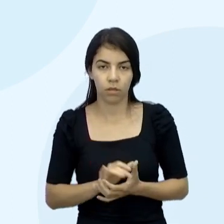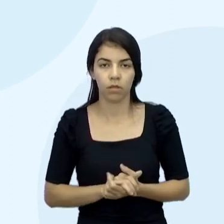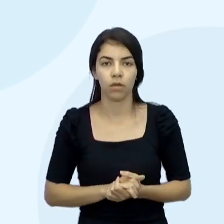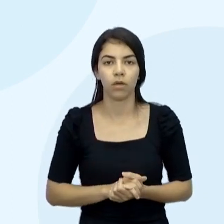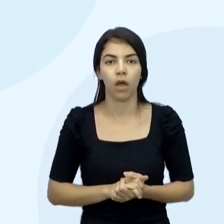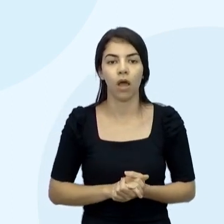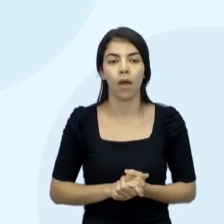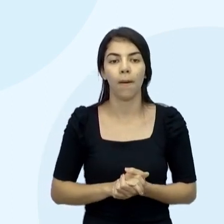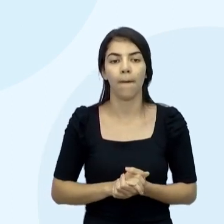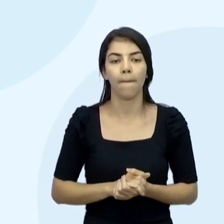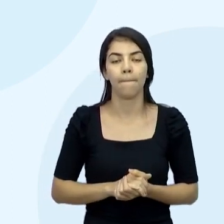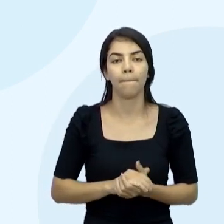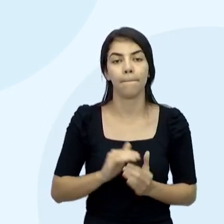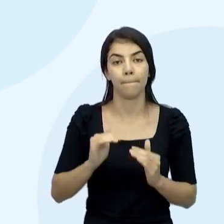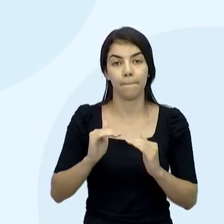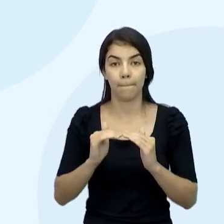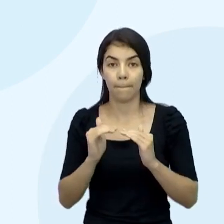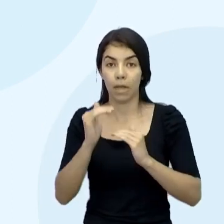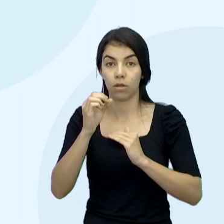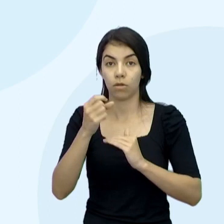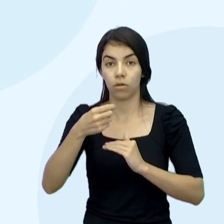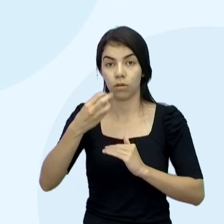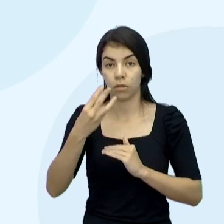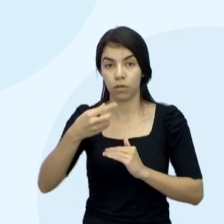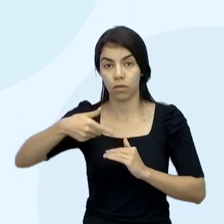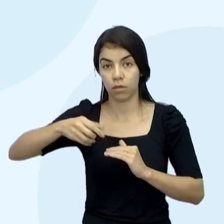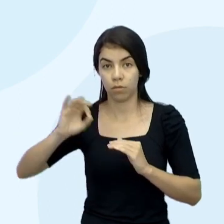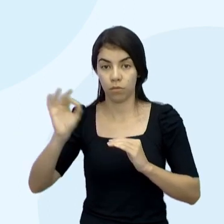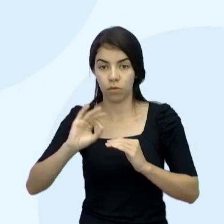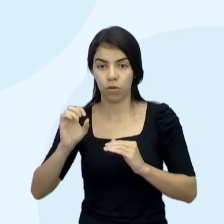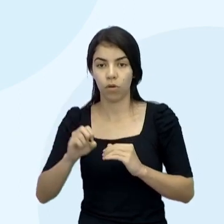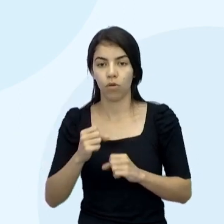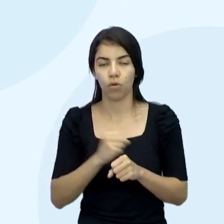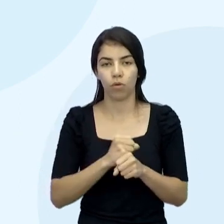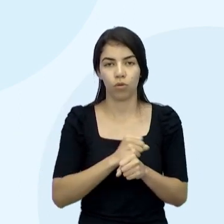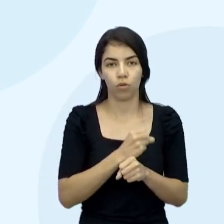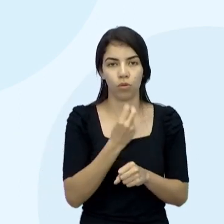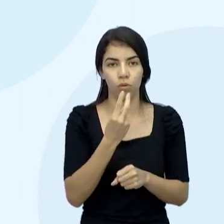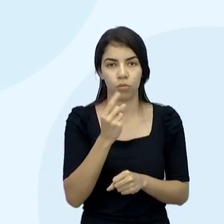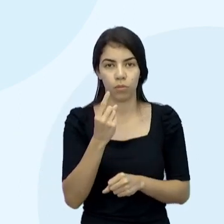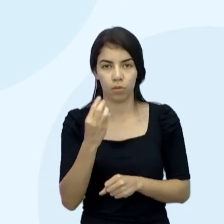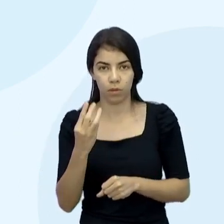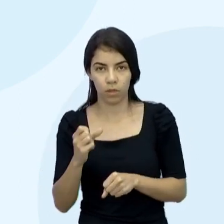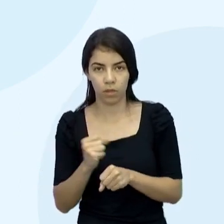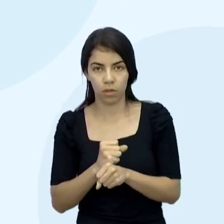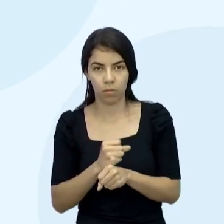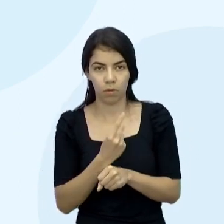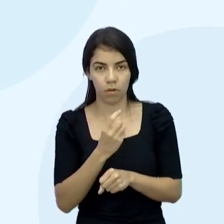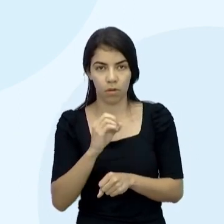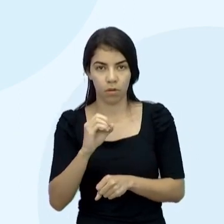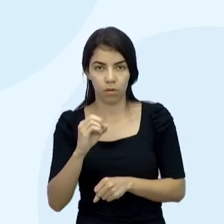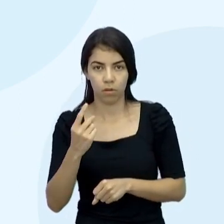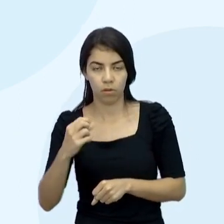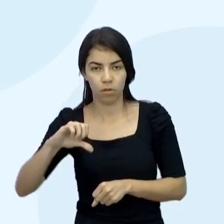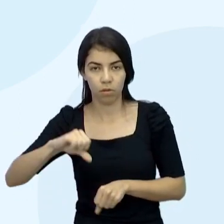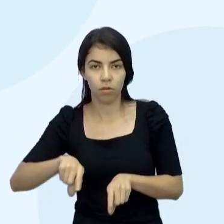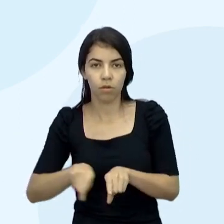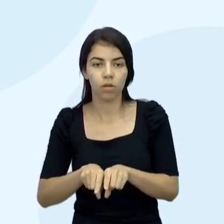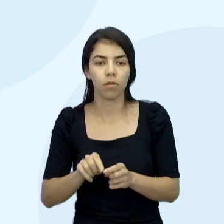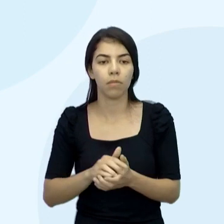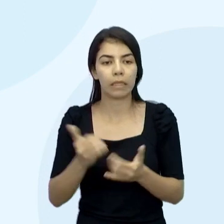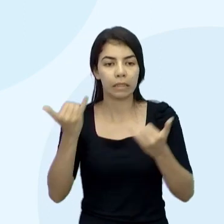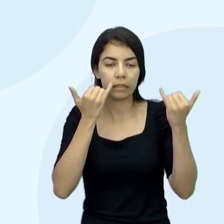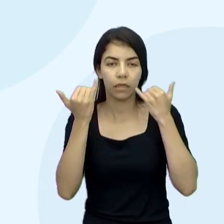36,3% para 37,1% entre 2013 e 2019. Lógico, o que você percebe aí? Que homens, segundo a